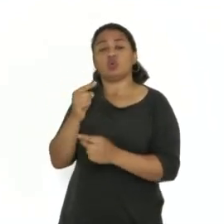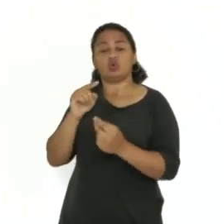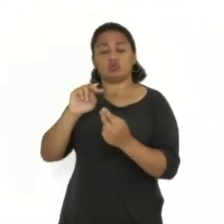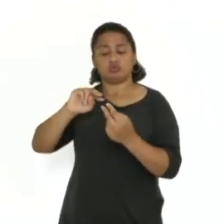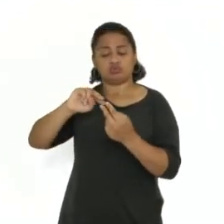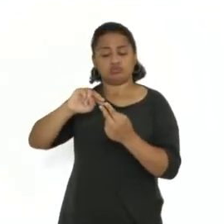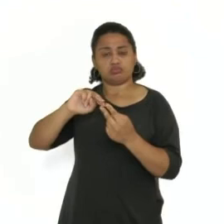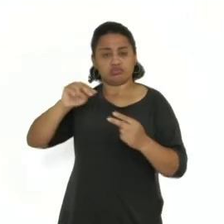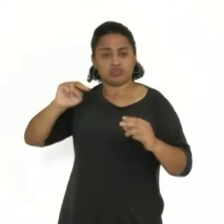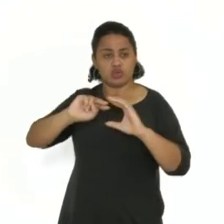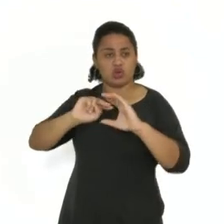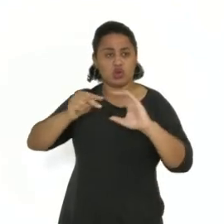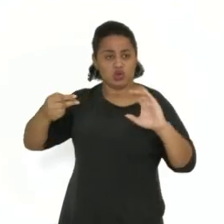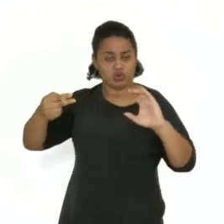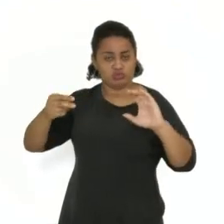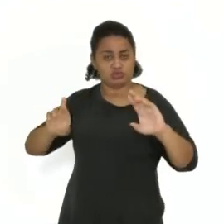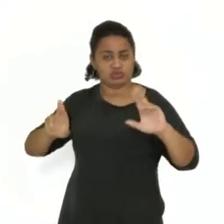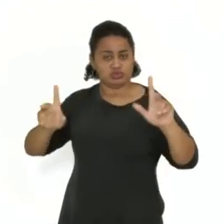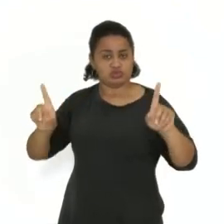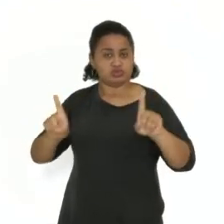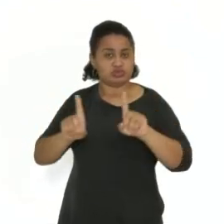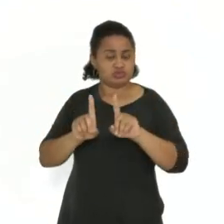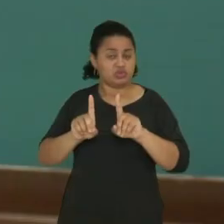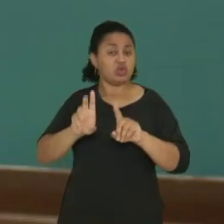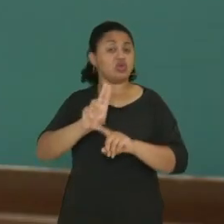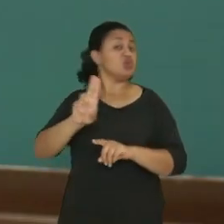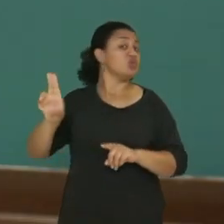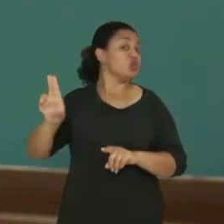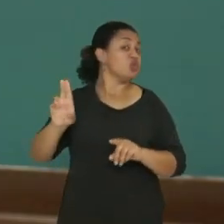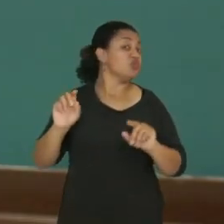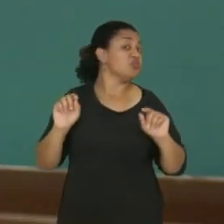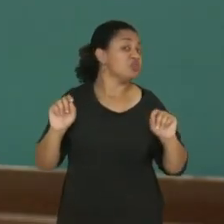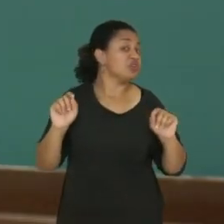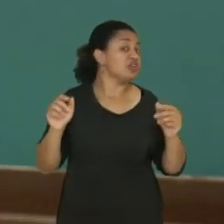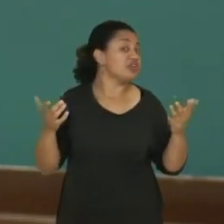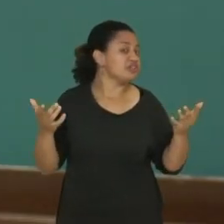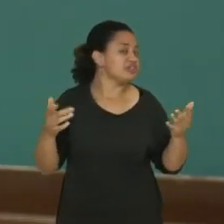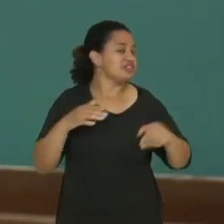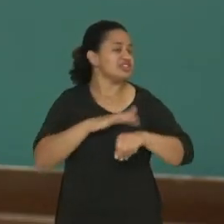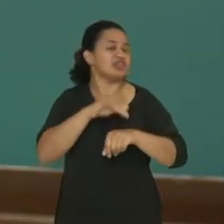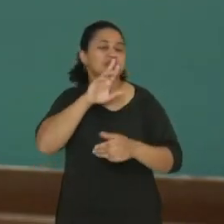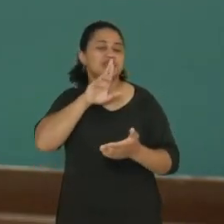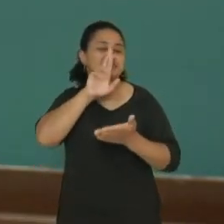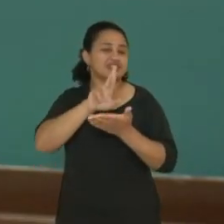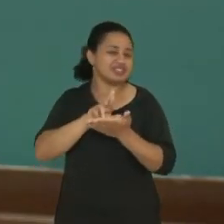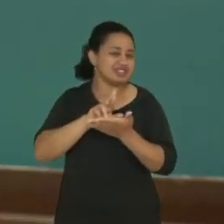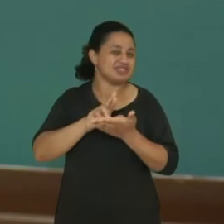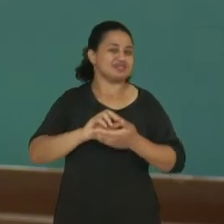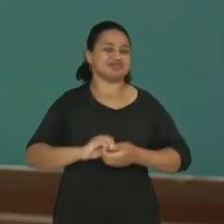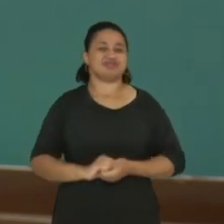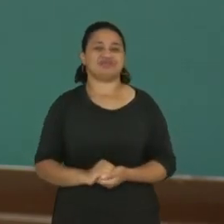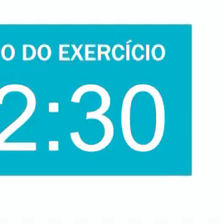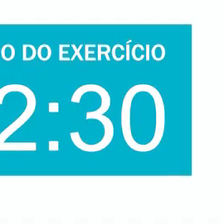conjunto de cromossomos diferentes entre si são chamadas de... Um tempinho para vocês responderem, vamos